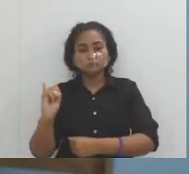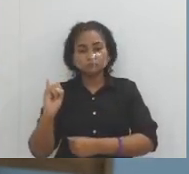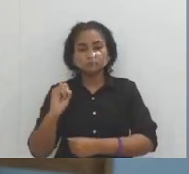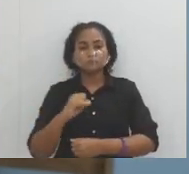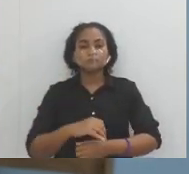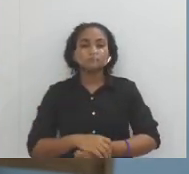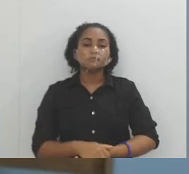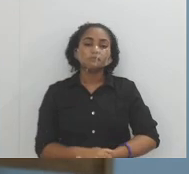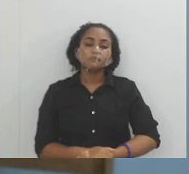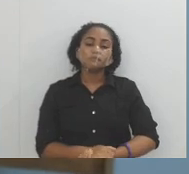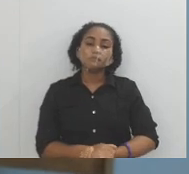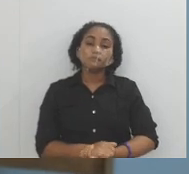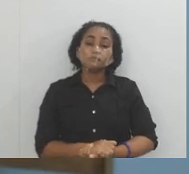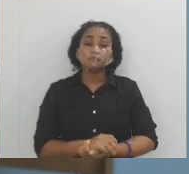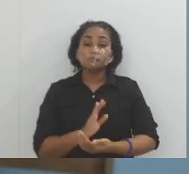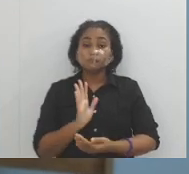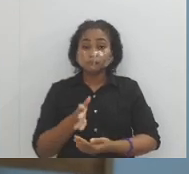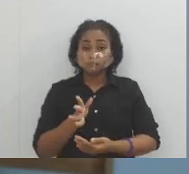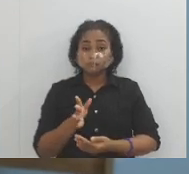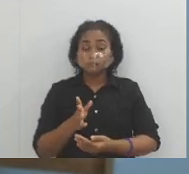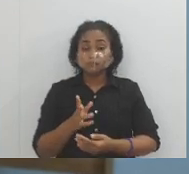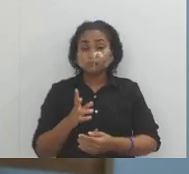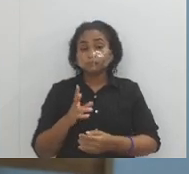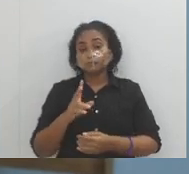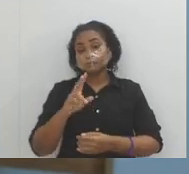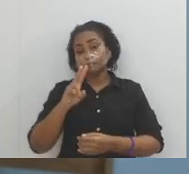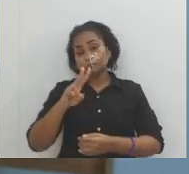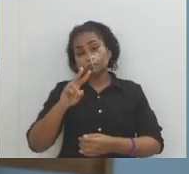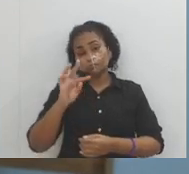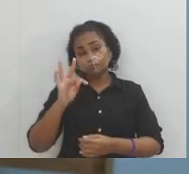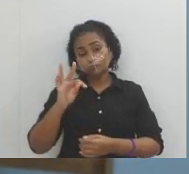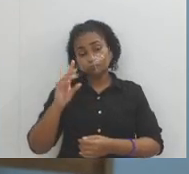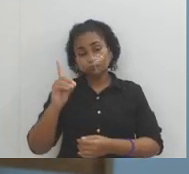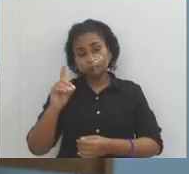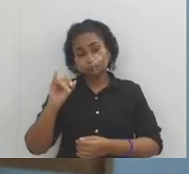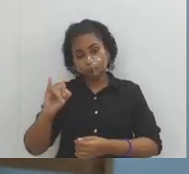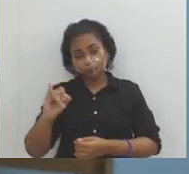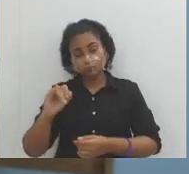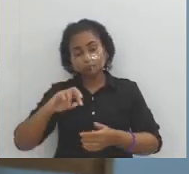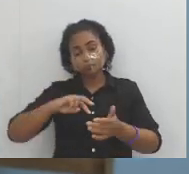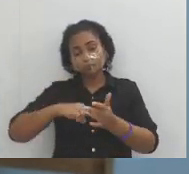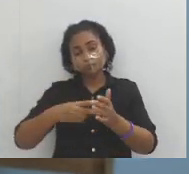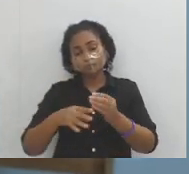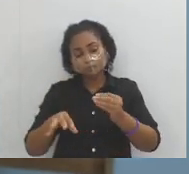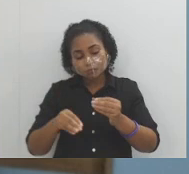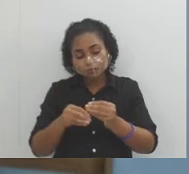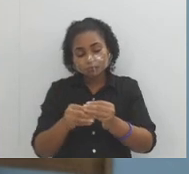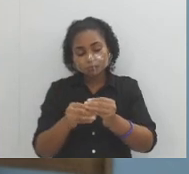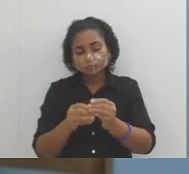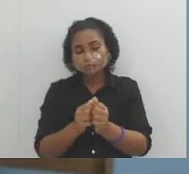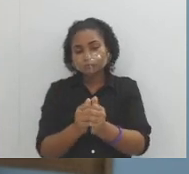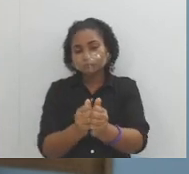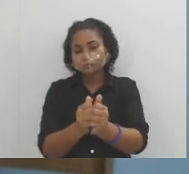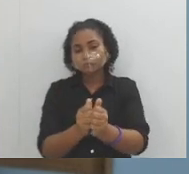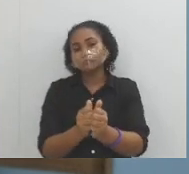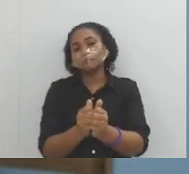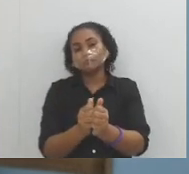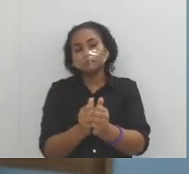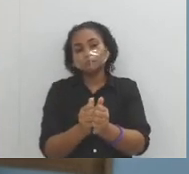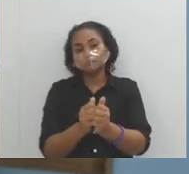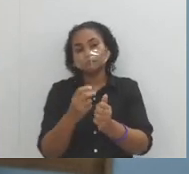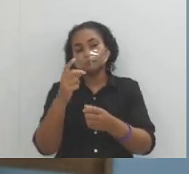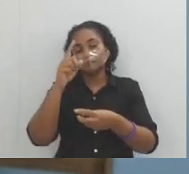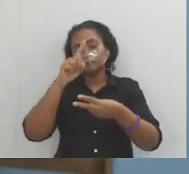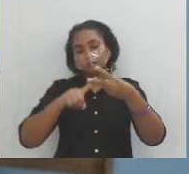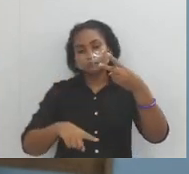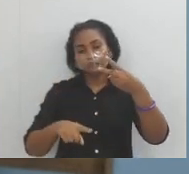indireto. E o transitivo direto e indireto, ele vai ser acompanhado por